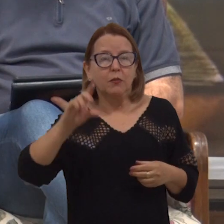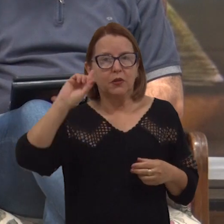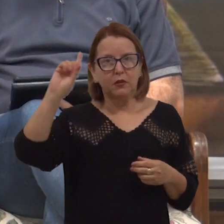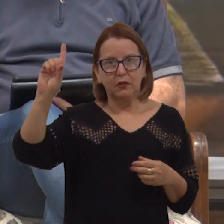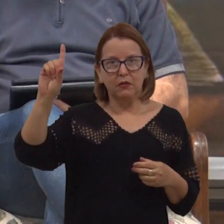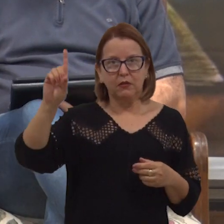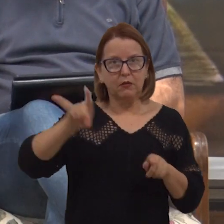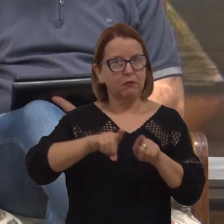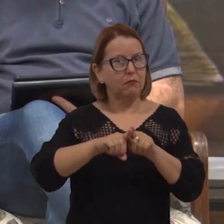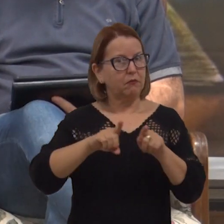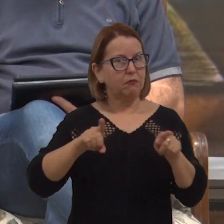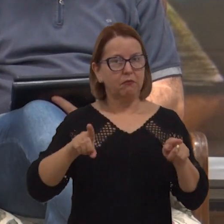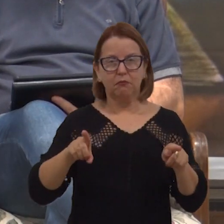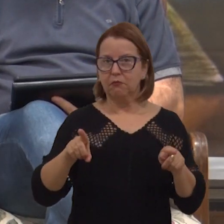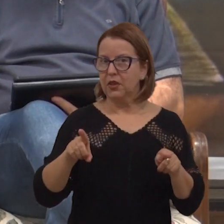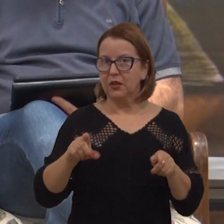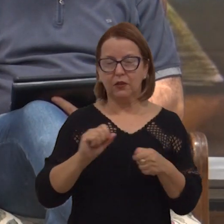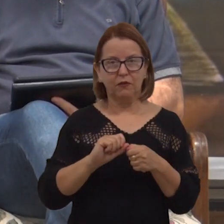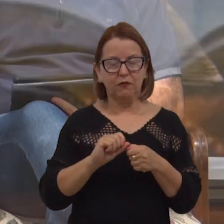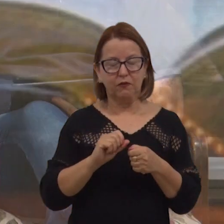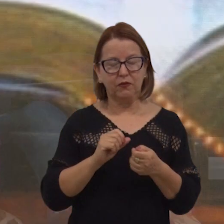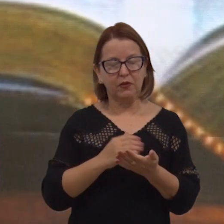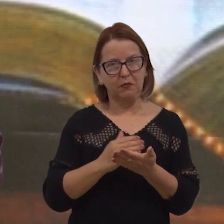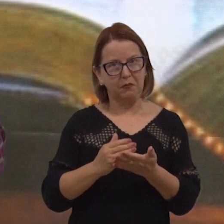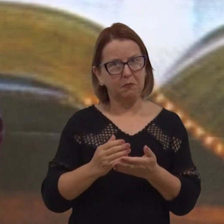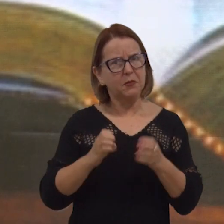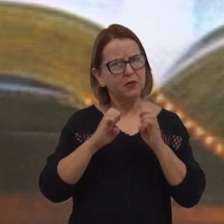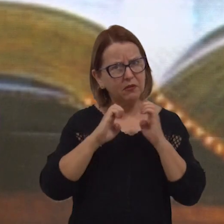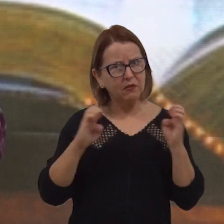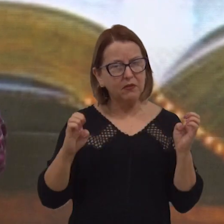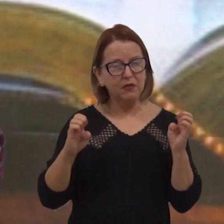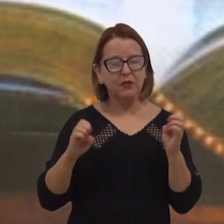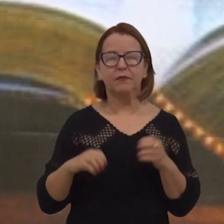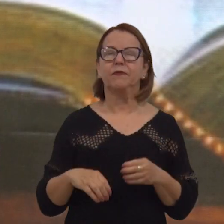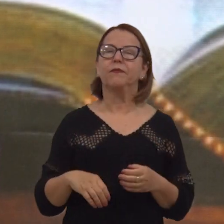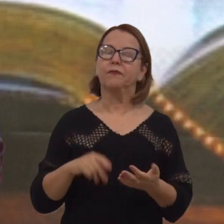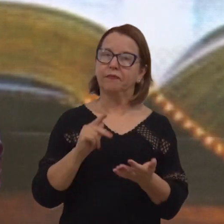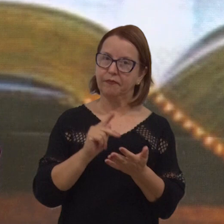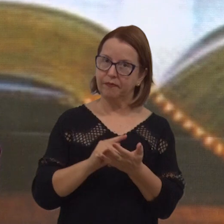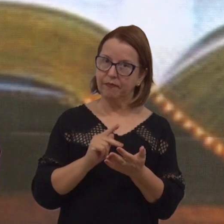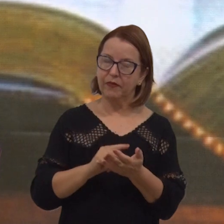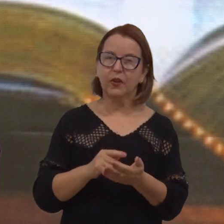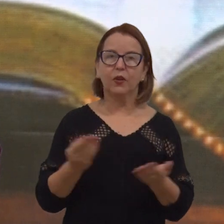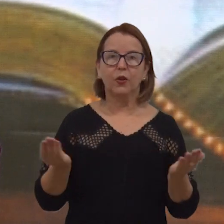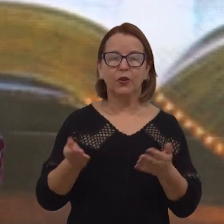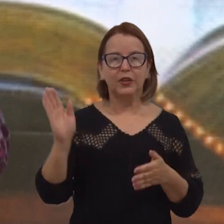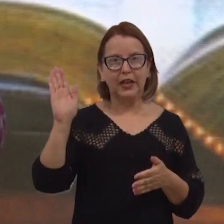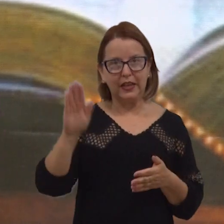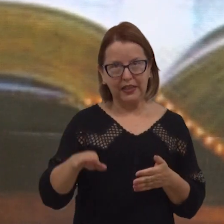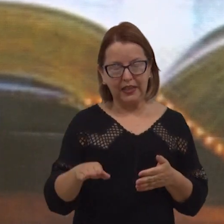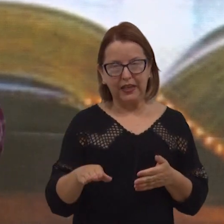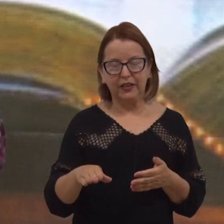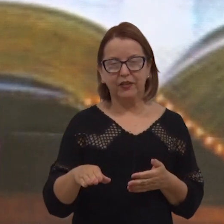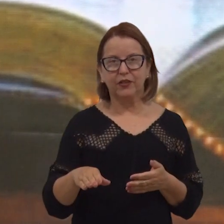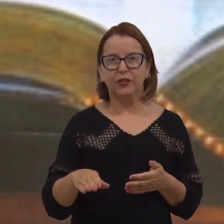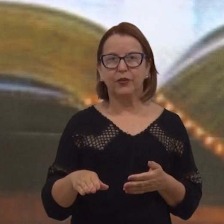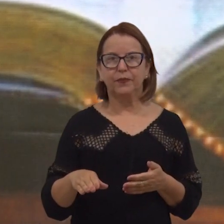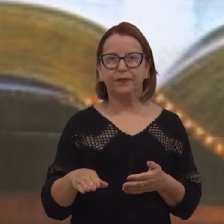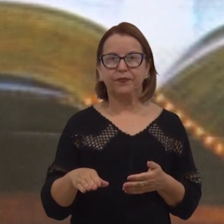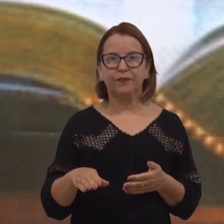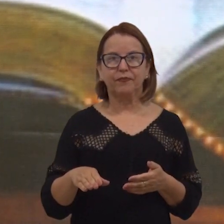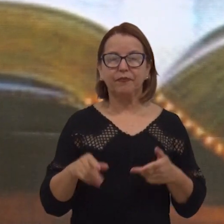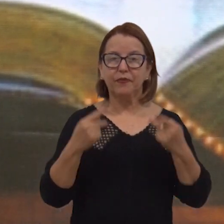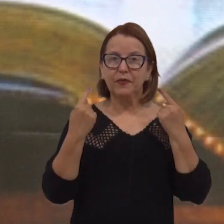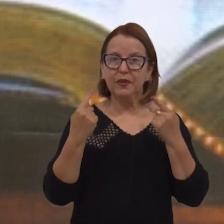não tem nada a ver com esse evangelho. Né? É verdade. Hoje à tarde eu tive o privilégio de falar com os funcionários aqui